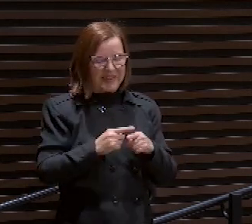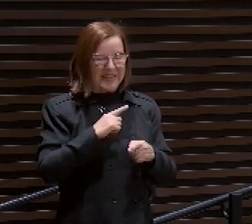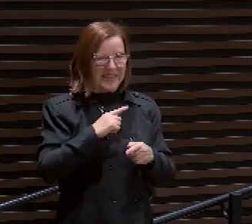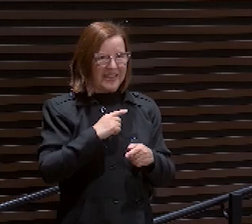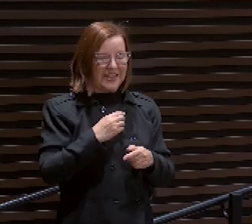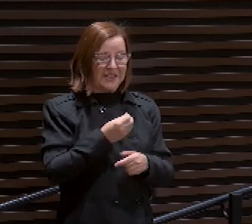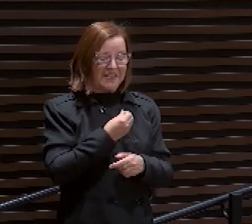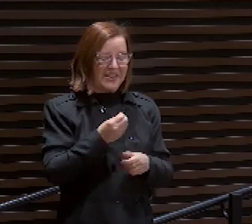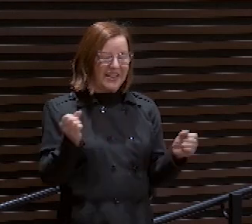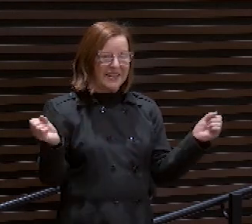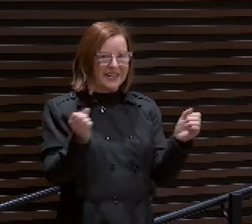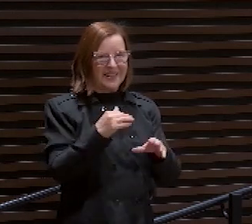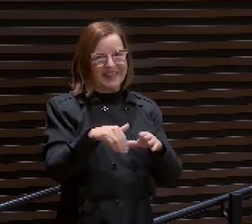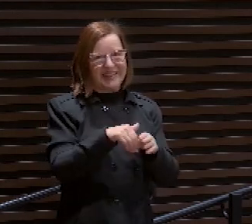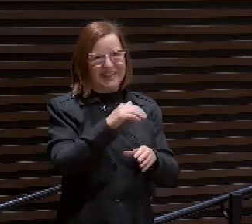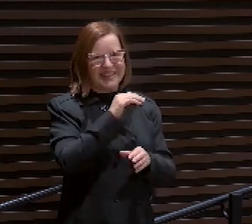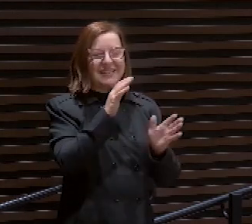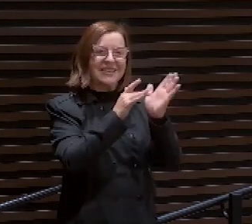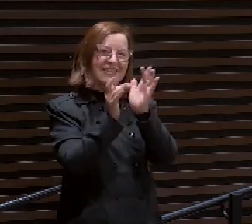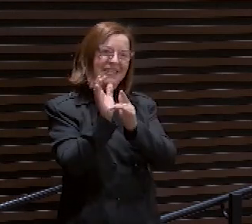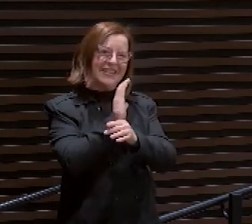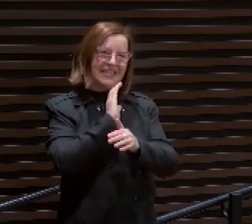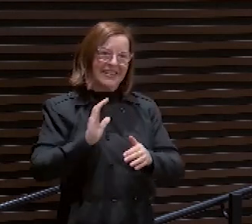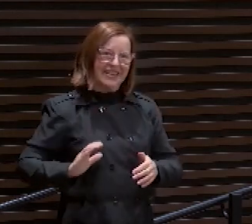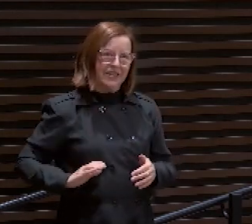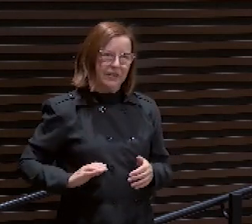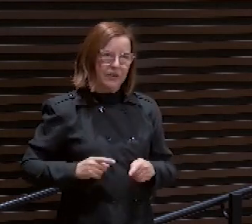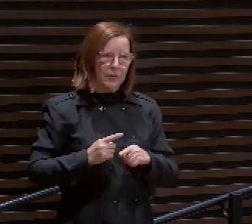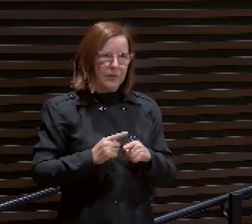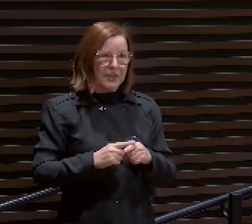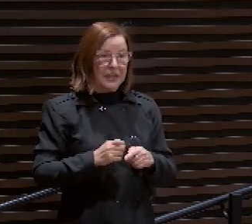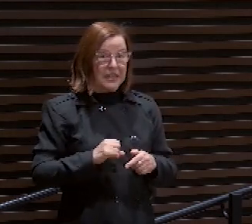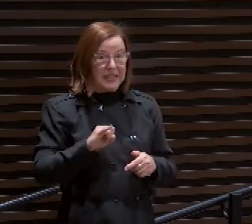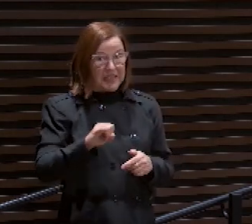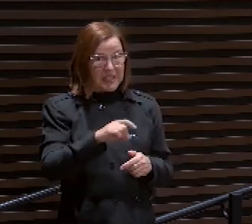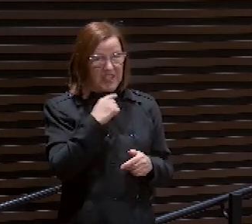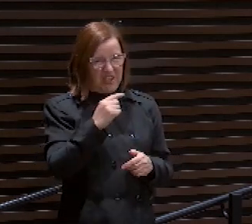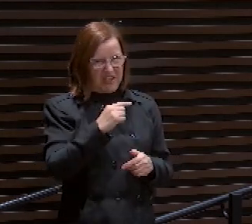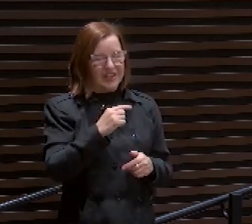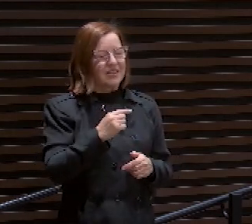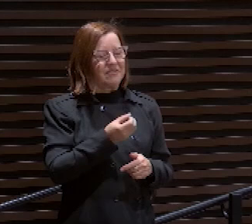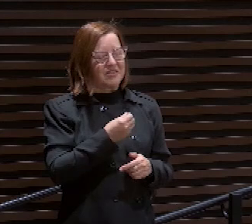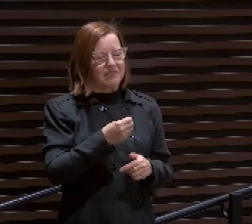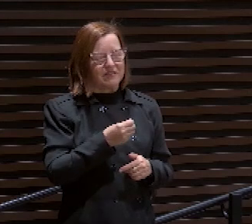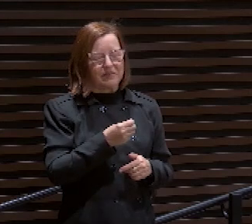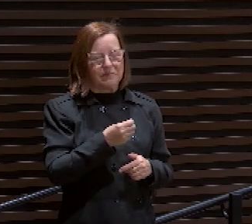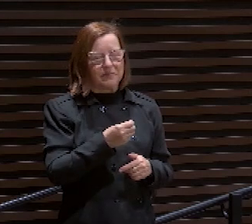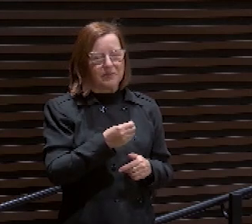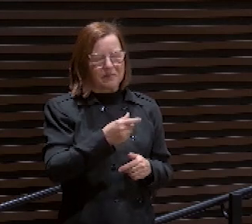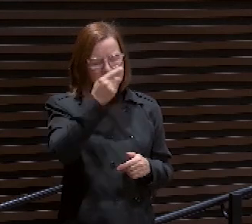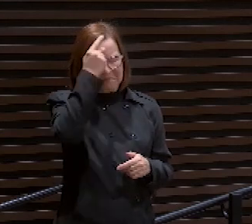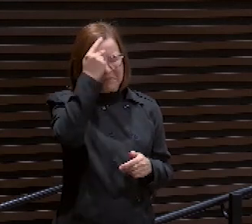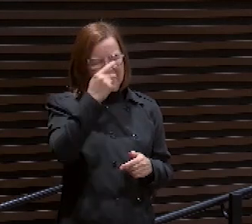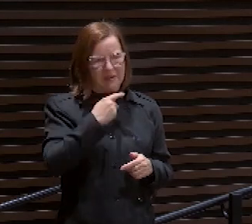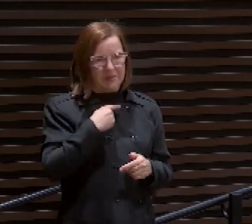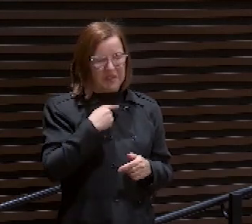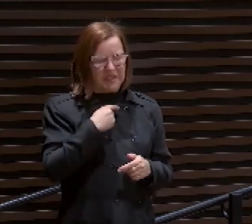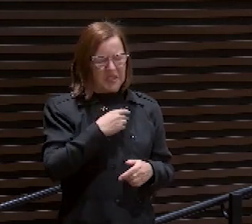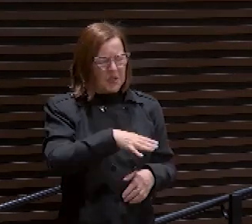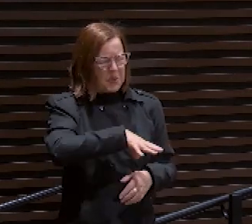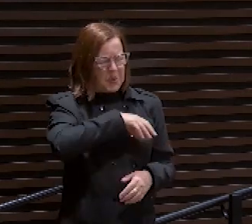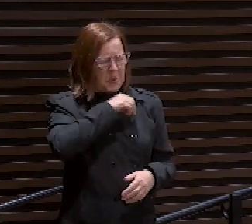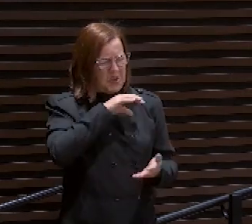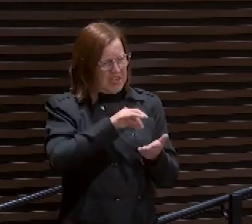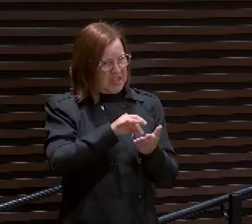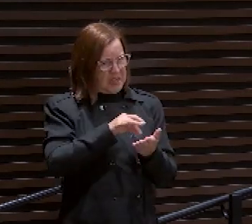Jesus Cristo. Porque se a gente for viver para si, nós vamos odiar o inimigo, nós vamos retribuir o mal com o mal, mas nós queremos